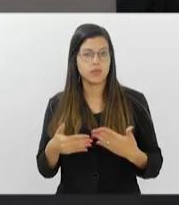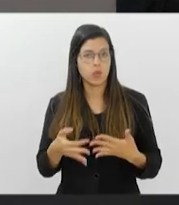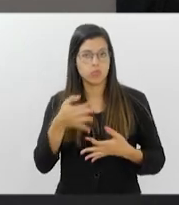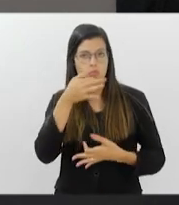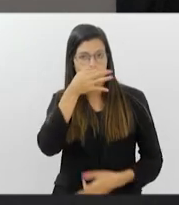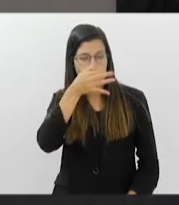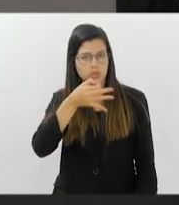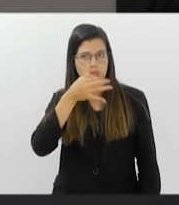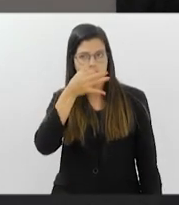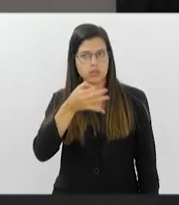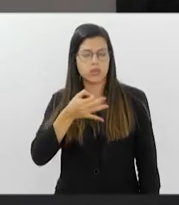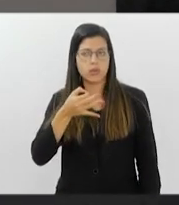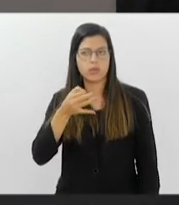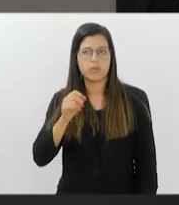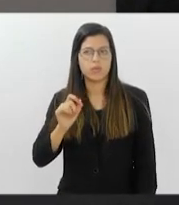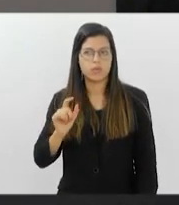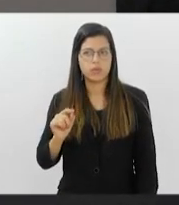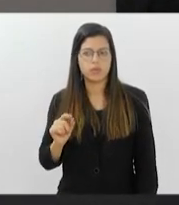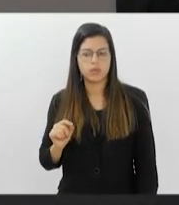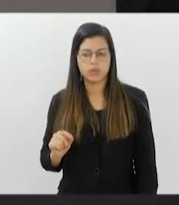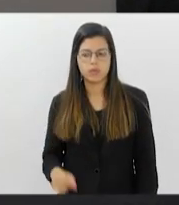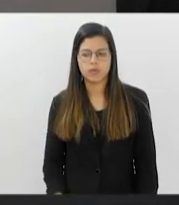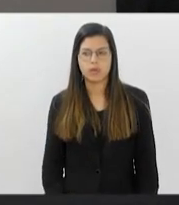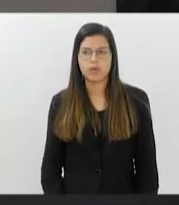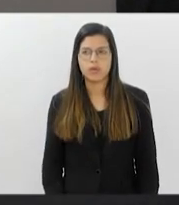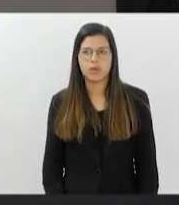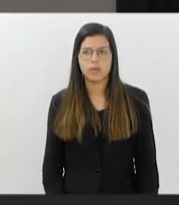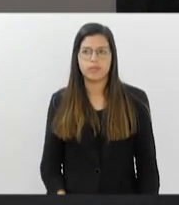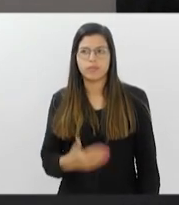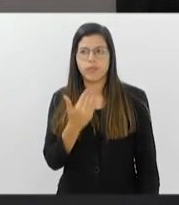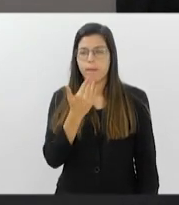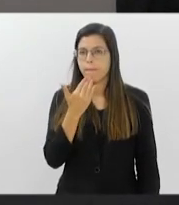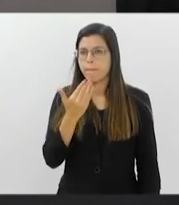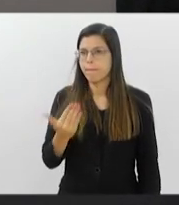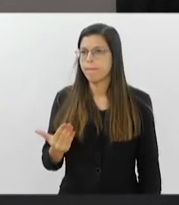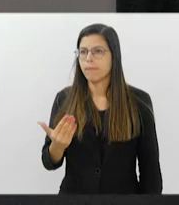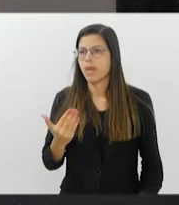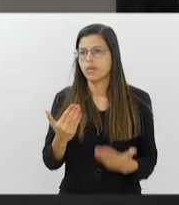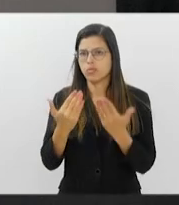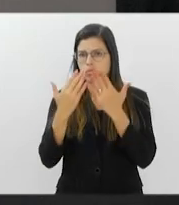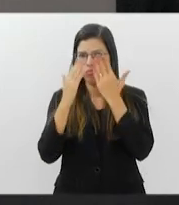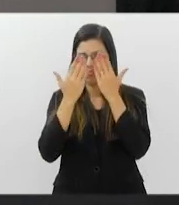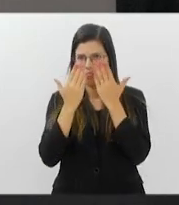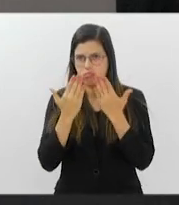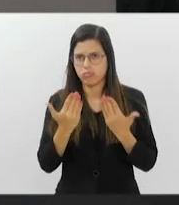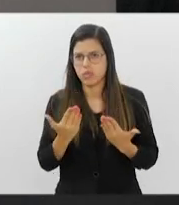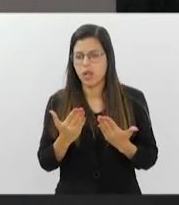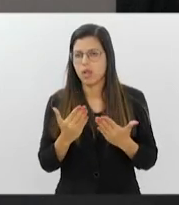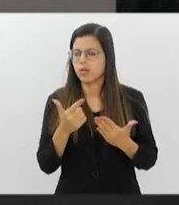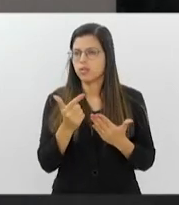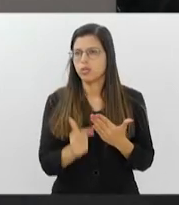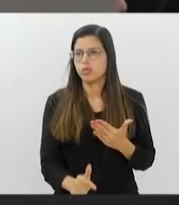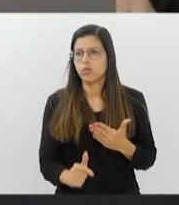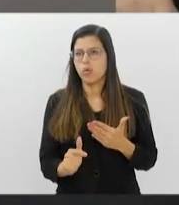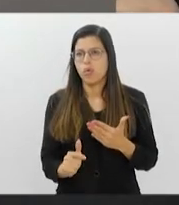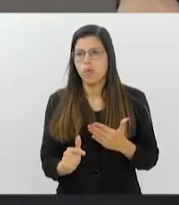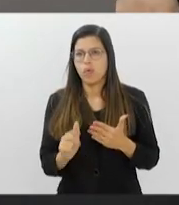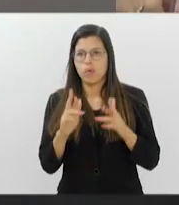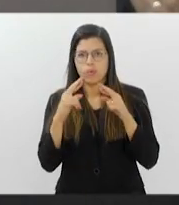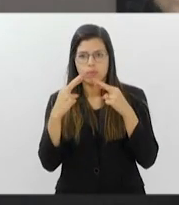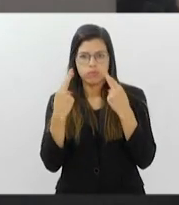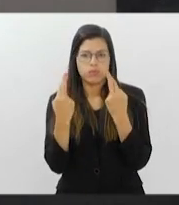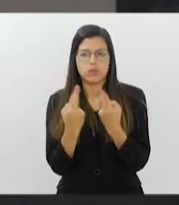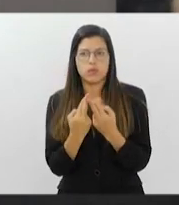sugerir, só para atender com a excelência, eu peço vista por uma sessão e faço essa